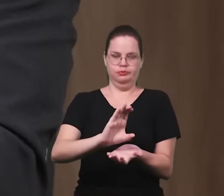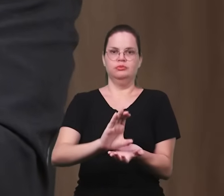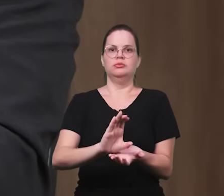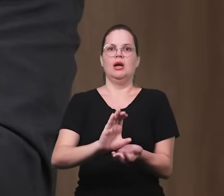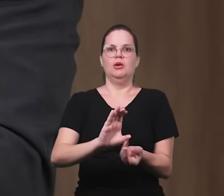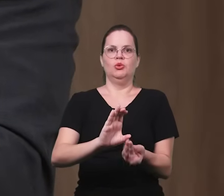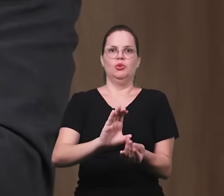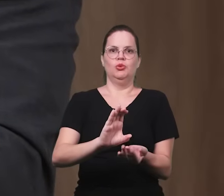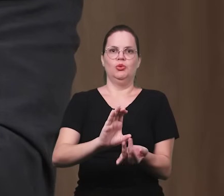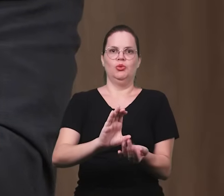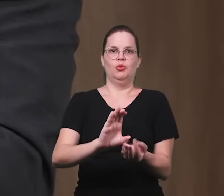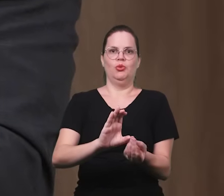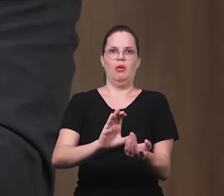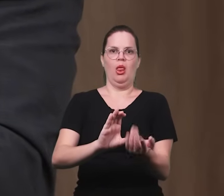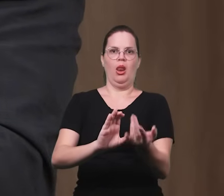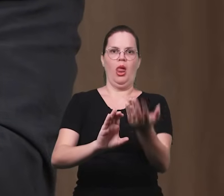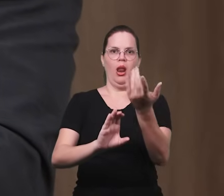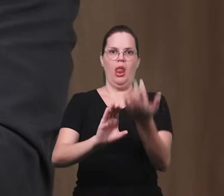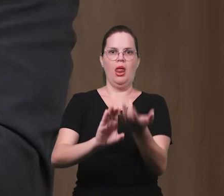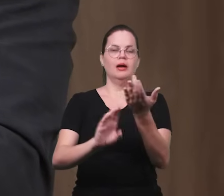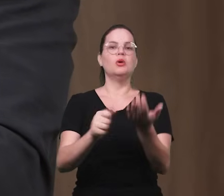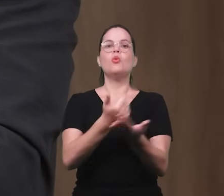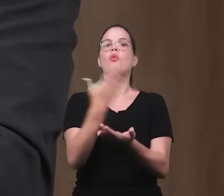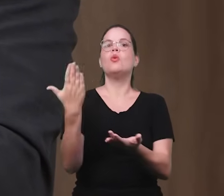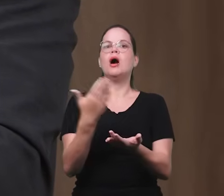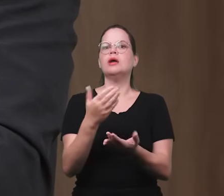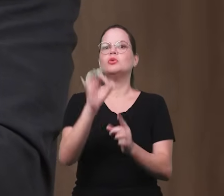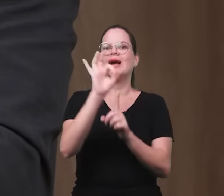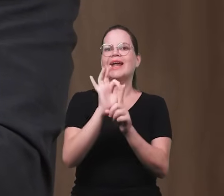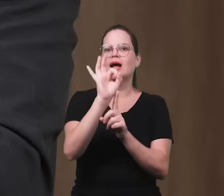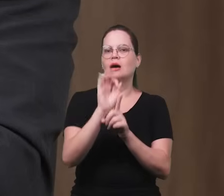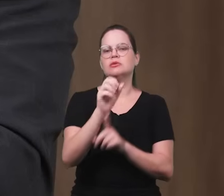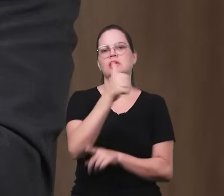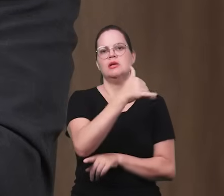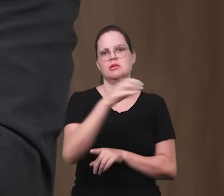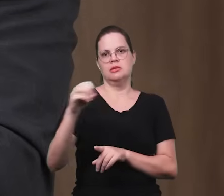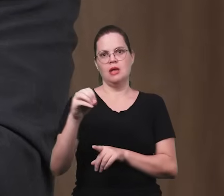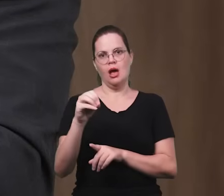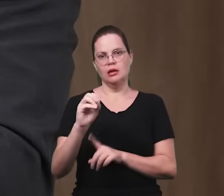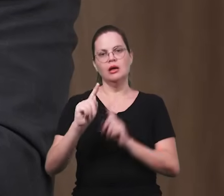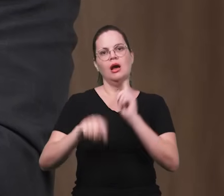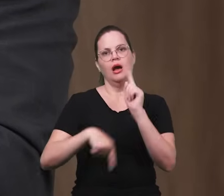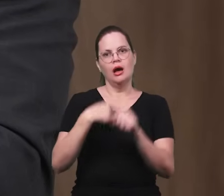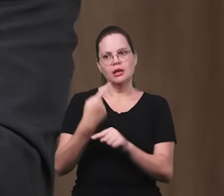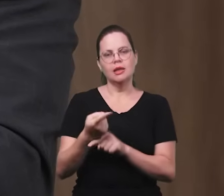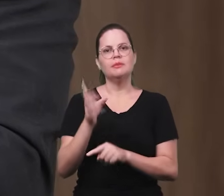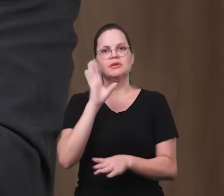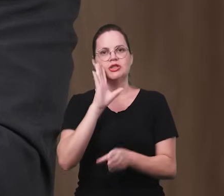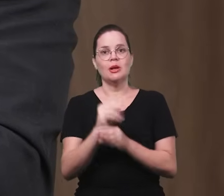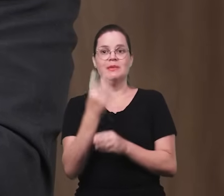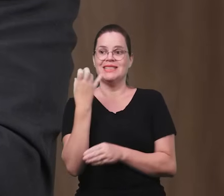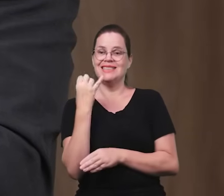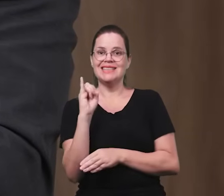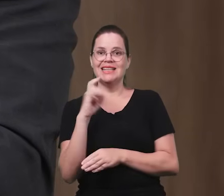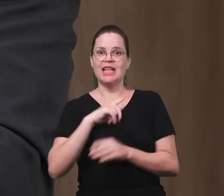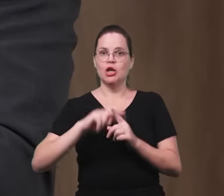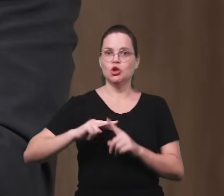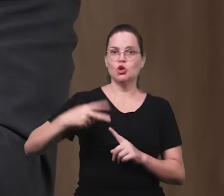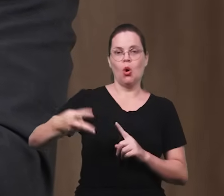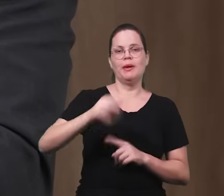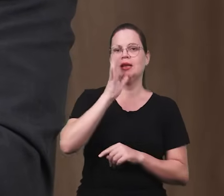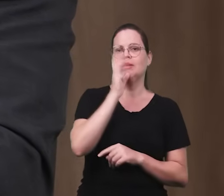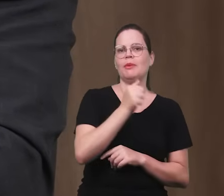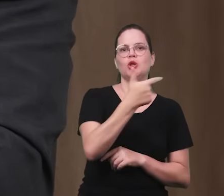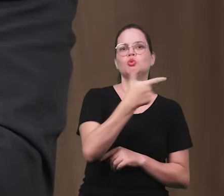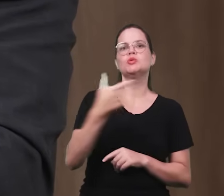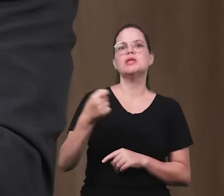né? Sobre o 6º ano do fundamental, sobre o ciclo da água. E como isso é importante. E como nós descobrimos isso. Mas isso também está descrito na palavra